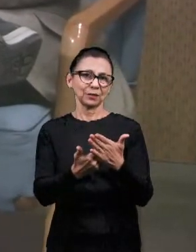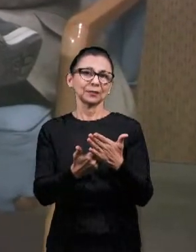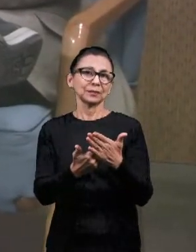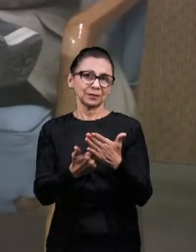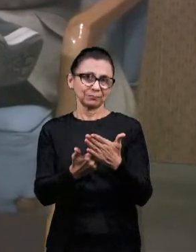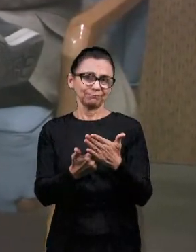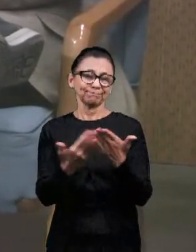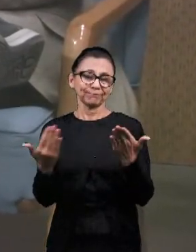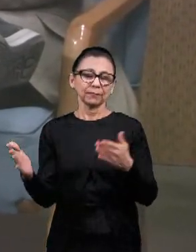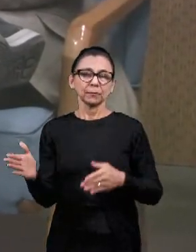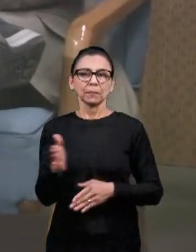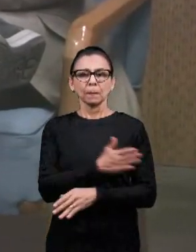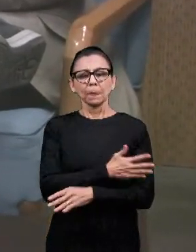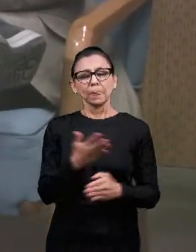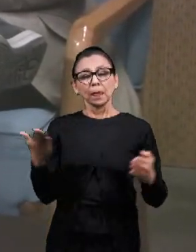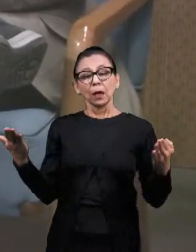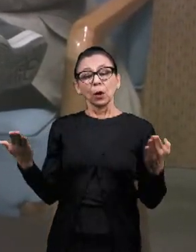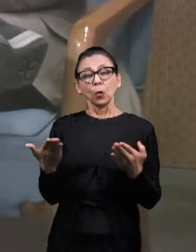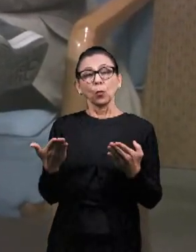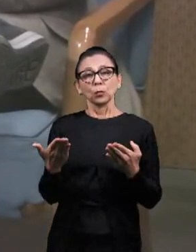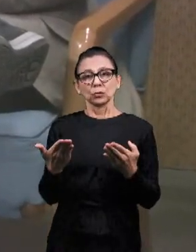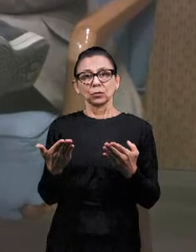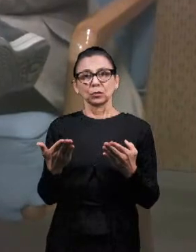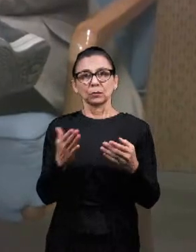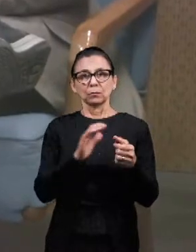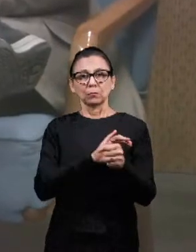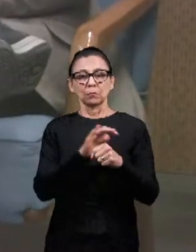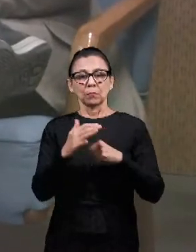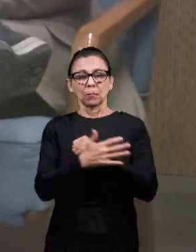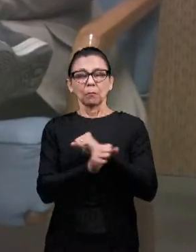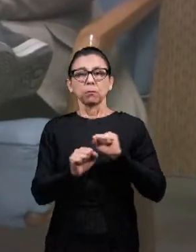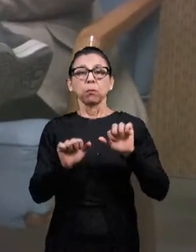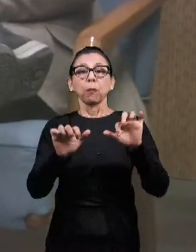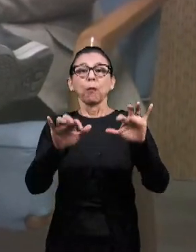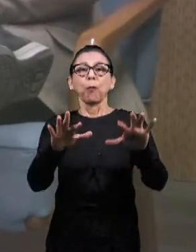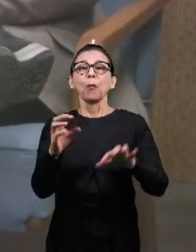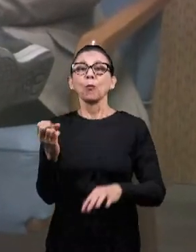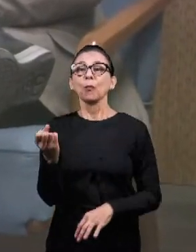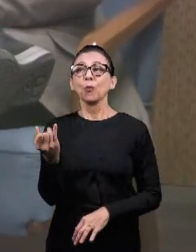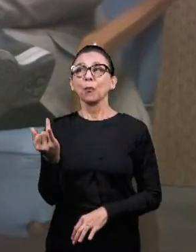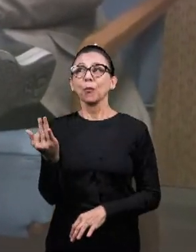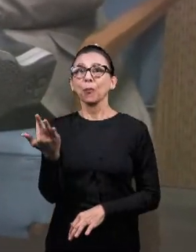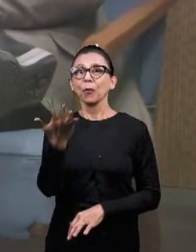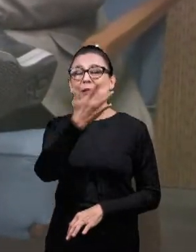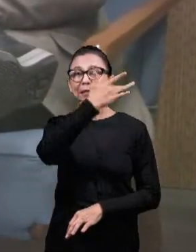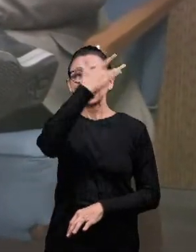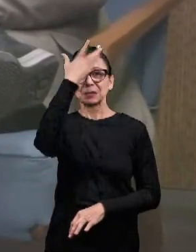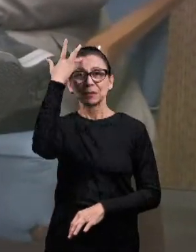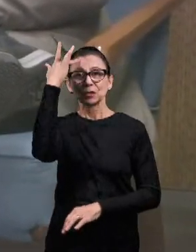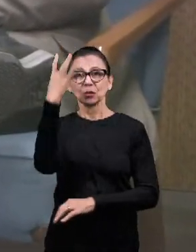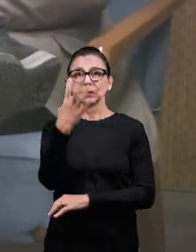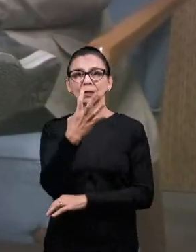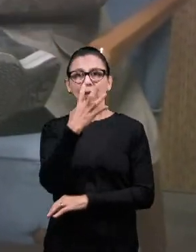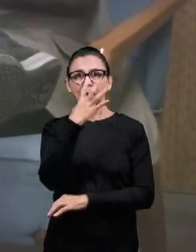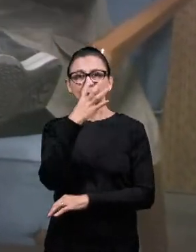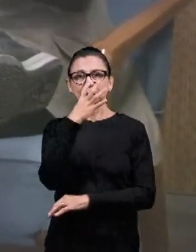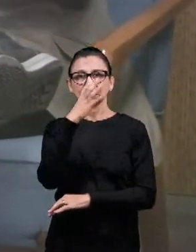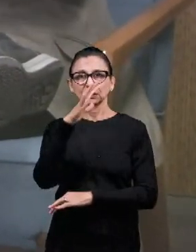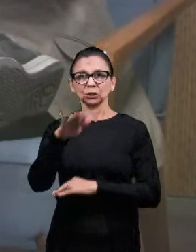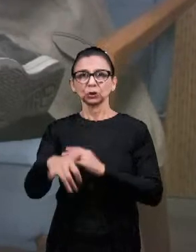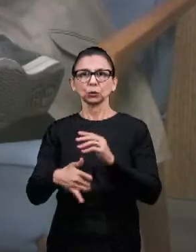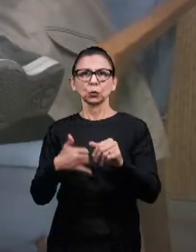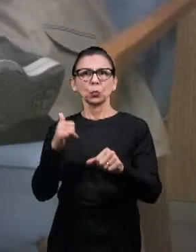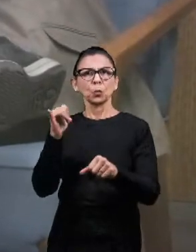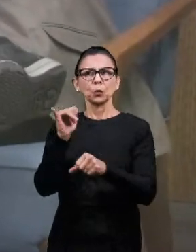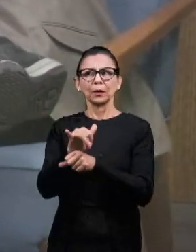em casa, quantas pessoas eu tenho em cada aula? Chegamos a ter quantas? 30, 40? 30,